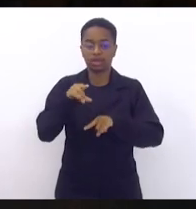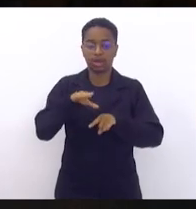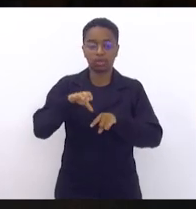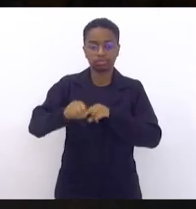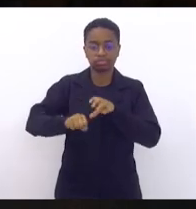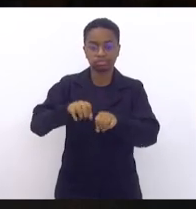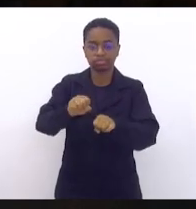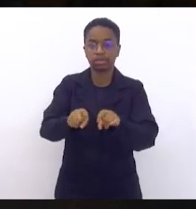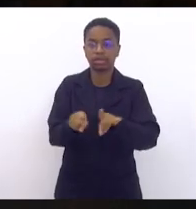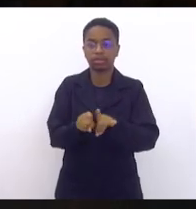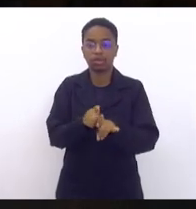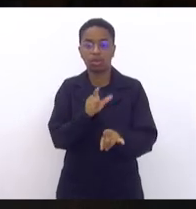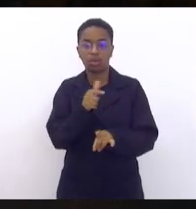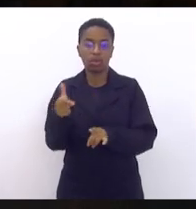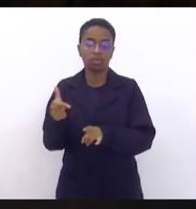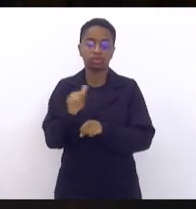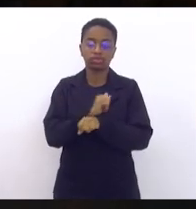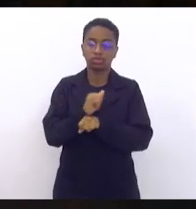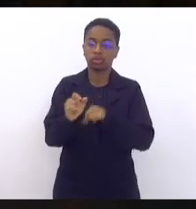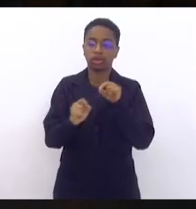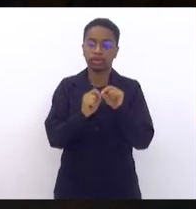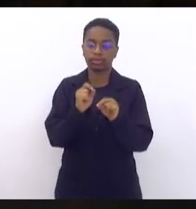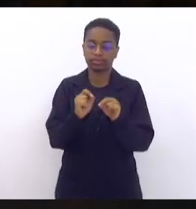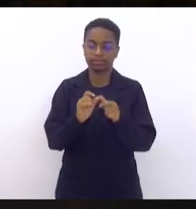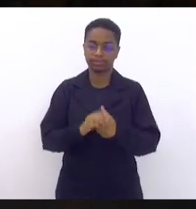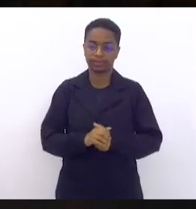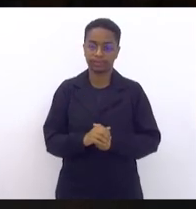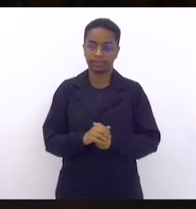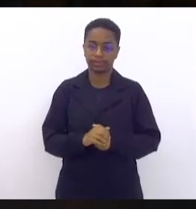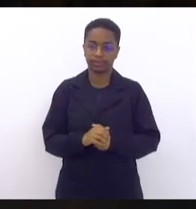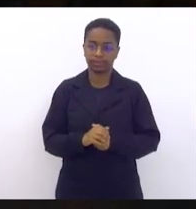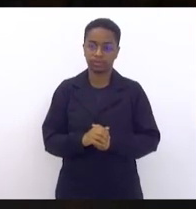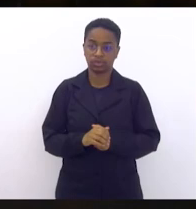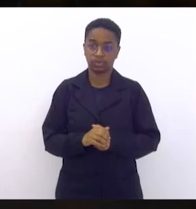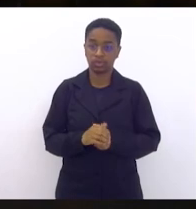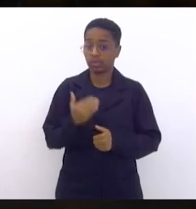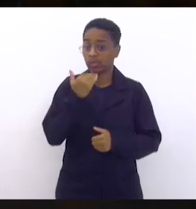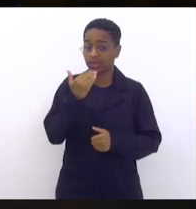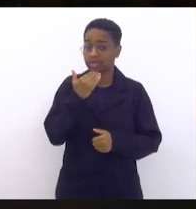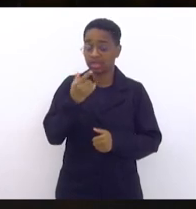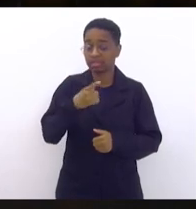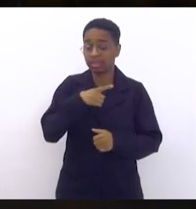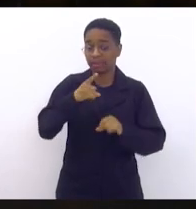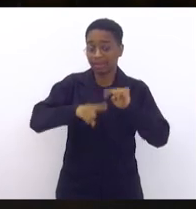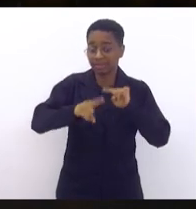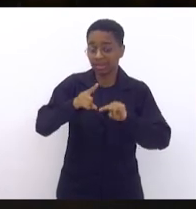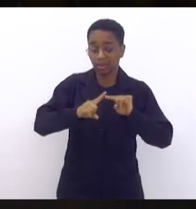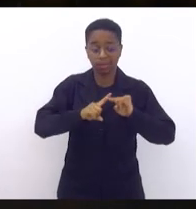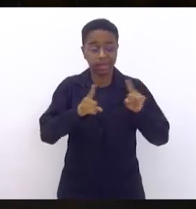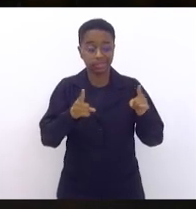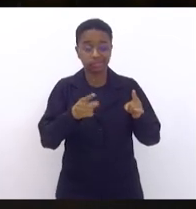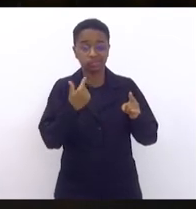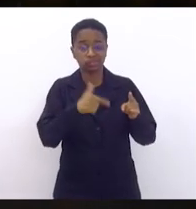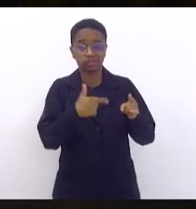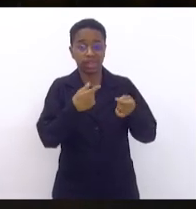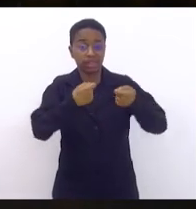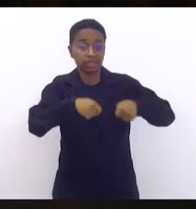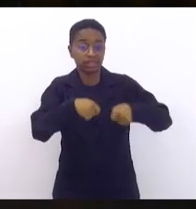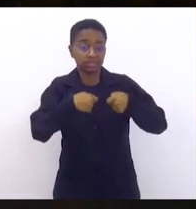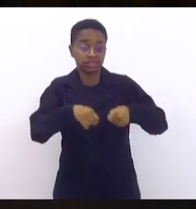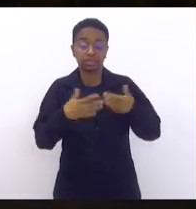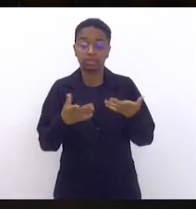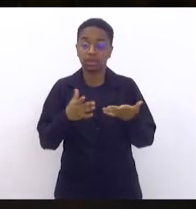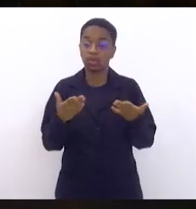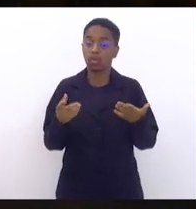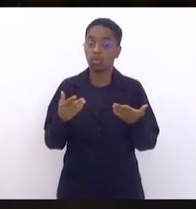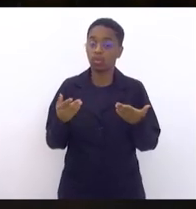caminho que eu queria só complementar é que assim não vai adiantar ter também o resíduo e não ter a demanda e a gente O que que a gente está